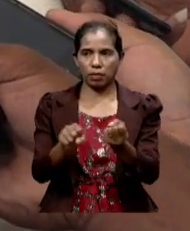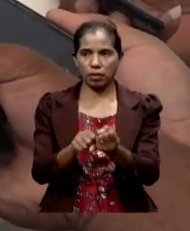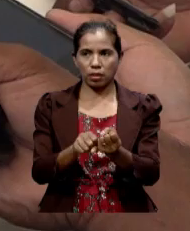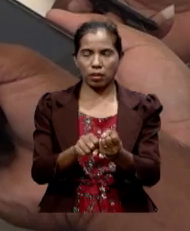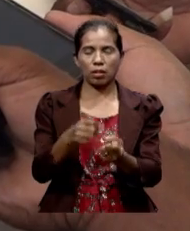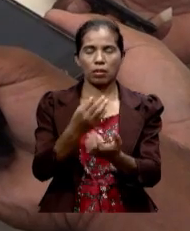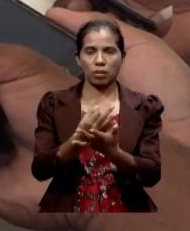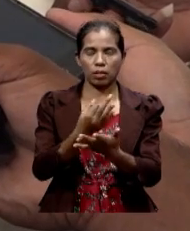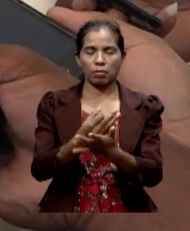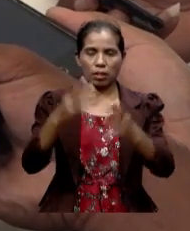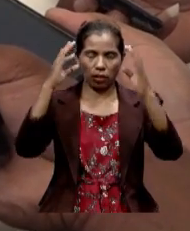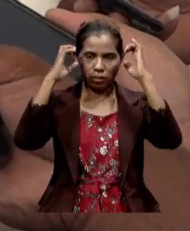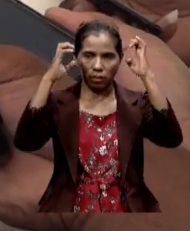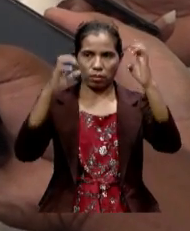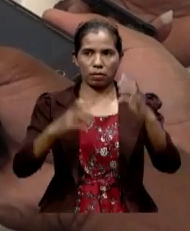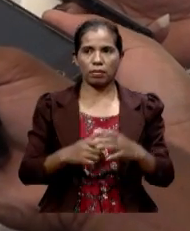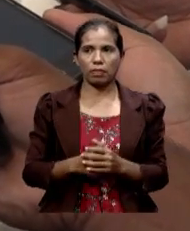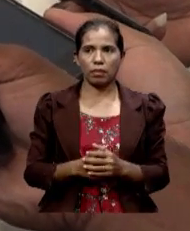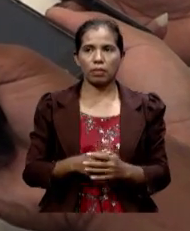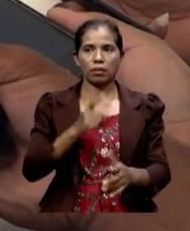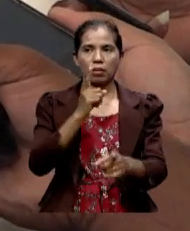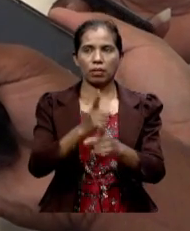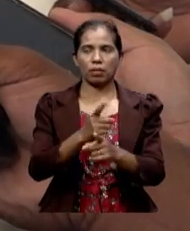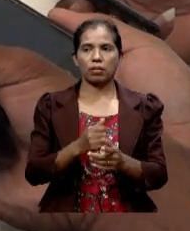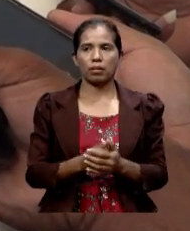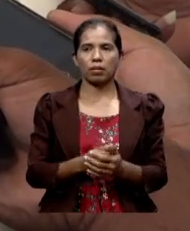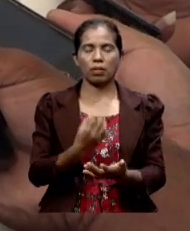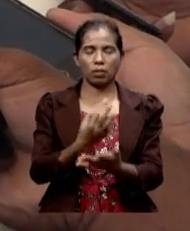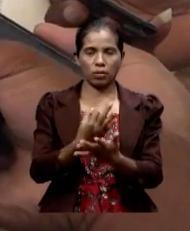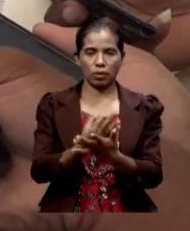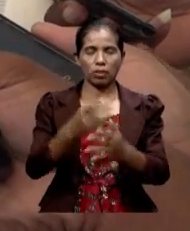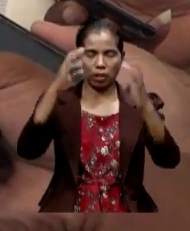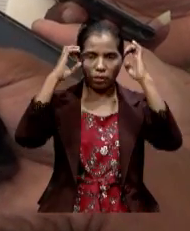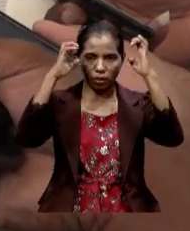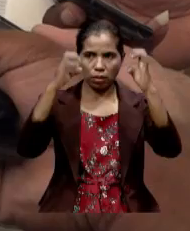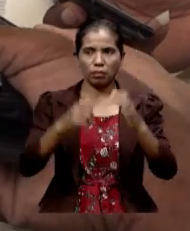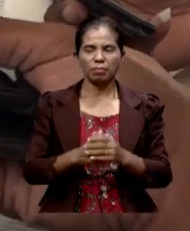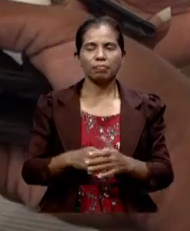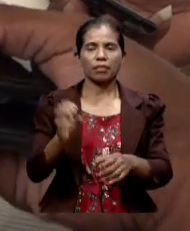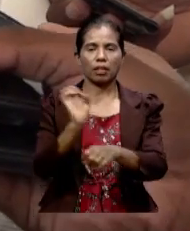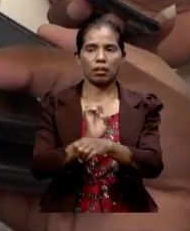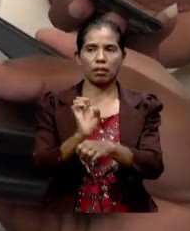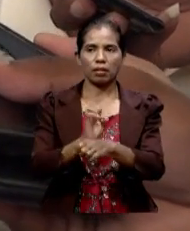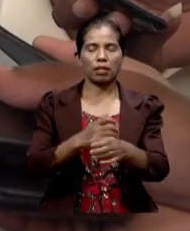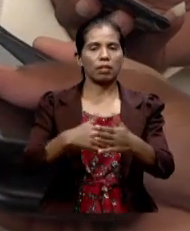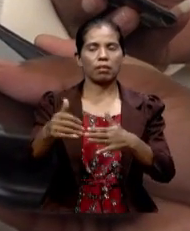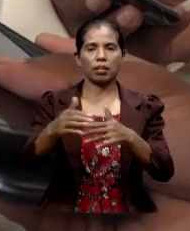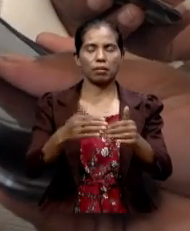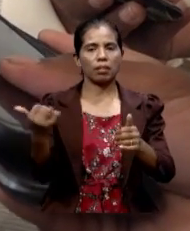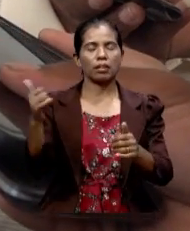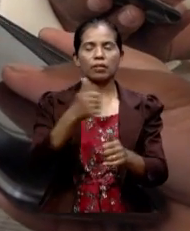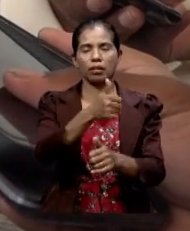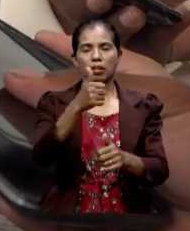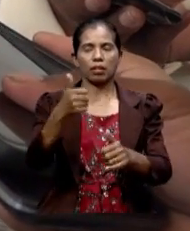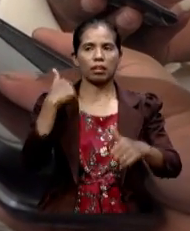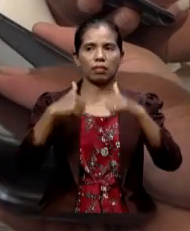subsidio de educação. Subsidio de educação. Los bolsa estudante ne subsidio de educação. Atar ekonomi ne depende ba didik ne atividade. Balu